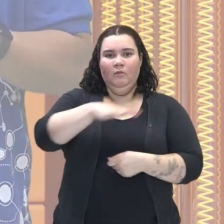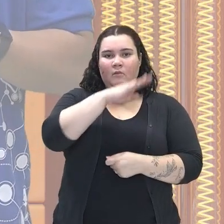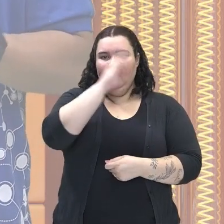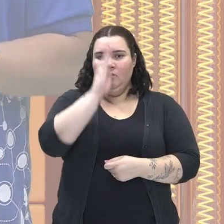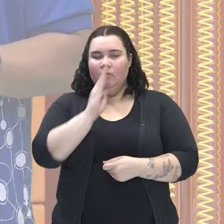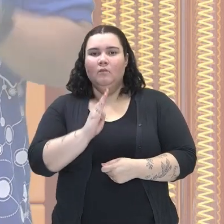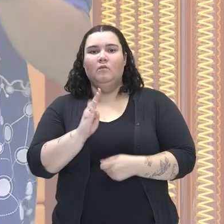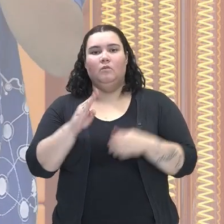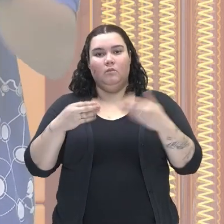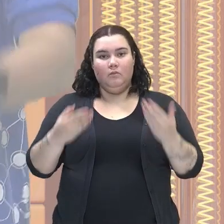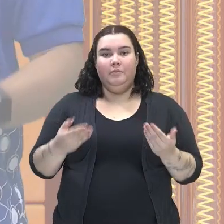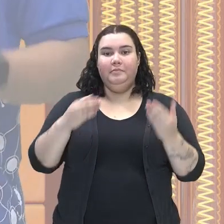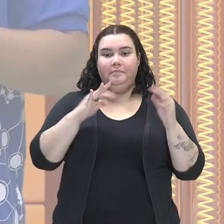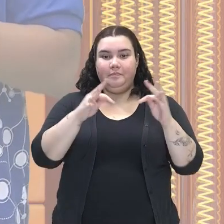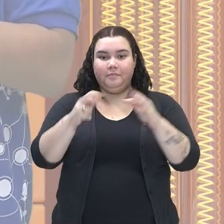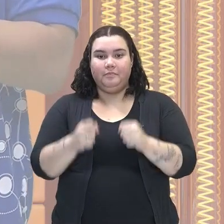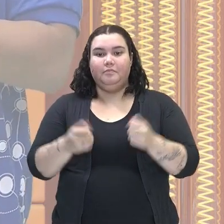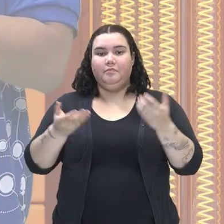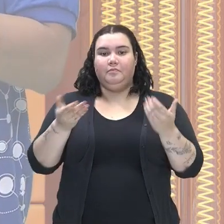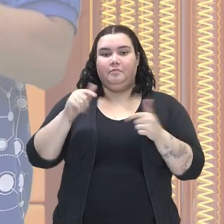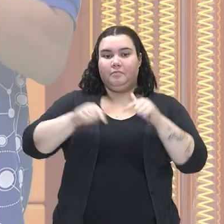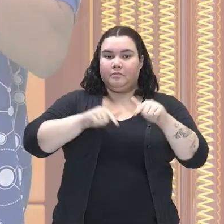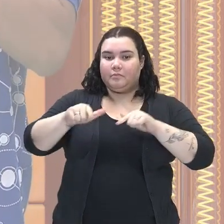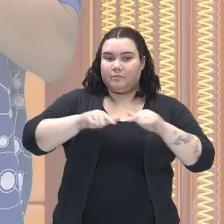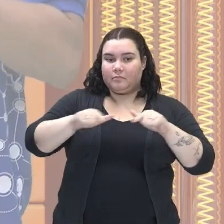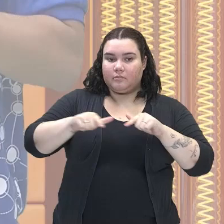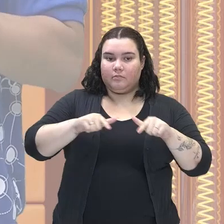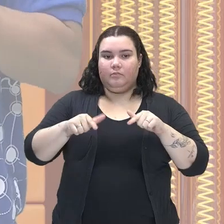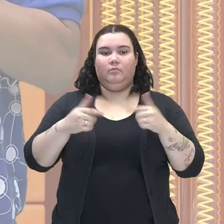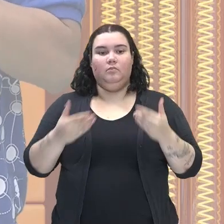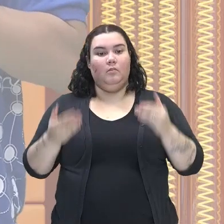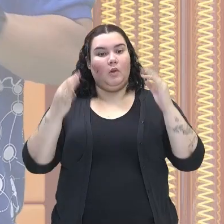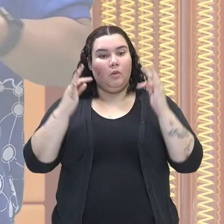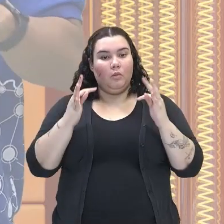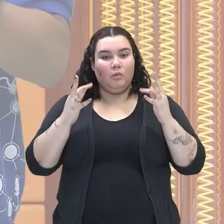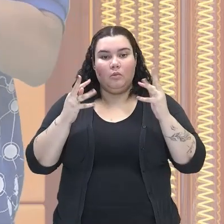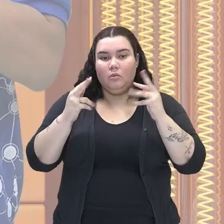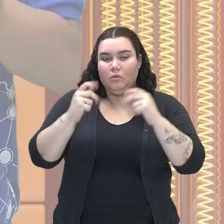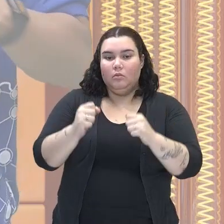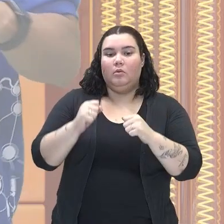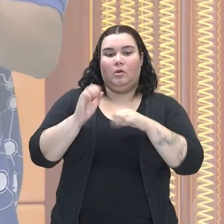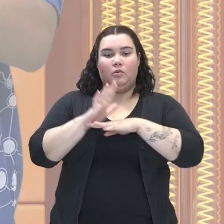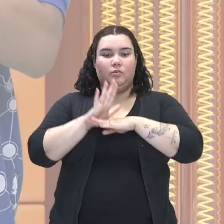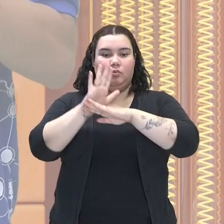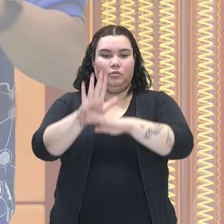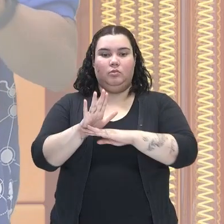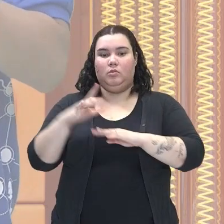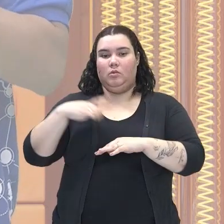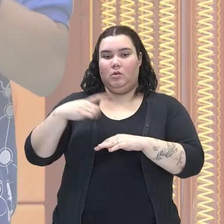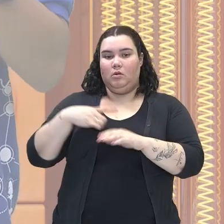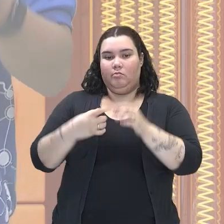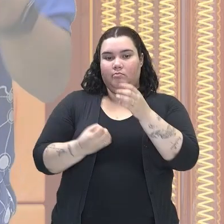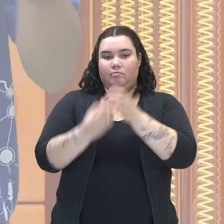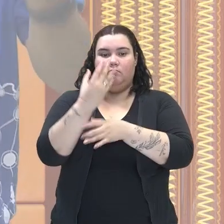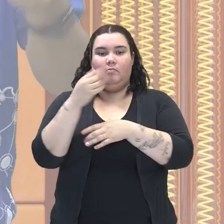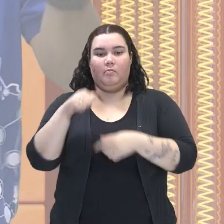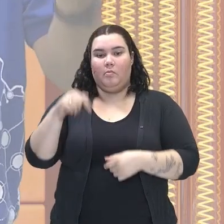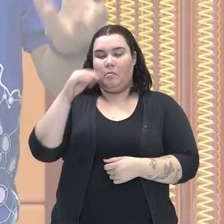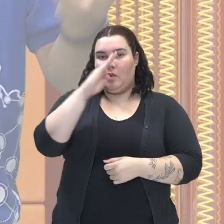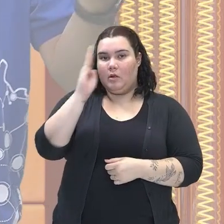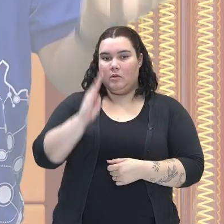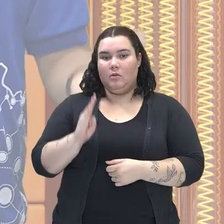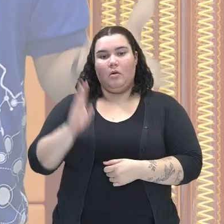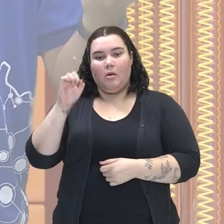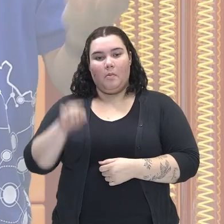Então tudo isso, a questão de emprego também, Tudo isso ajuda a formar essa ideia de que o Brasil é